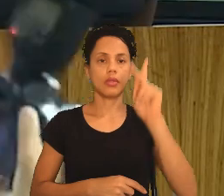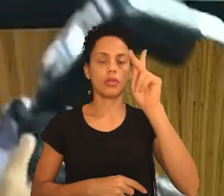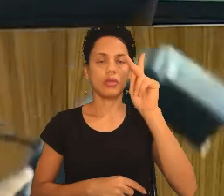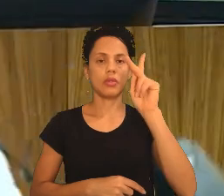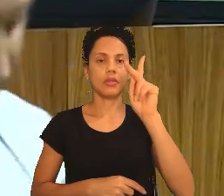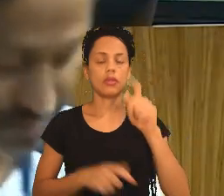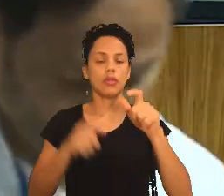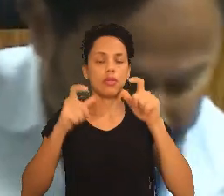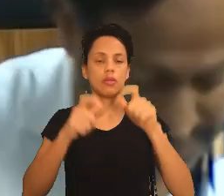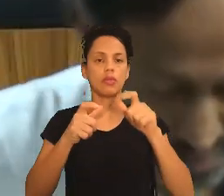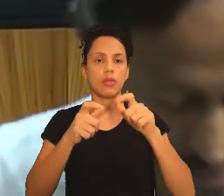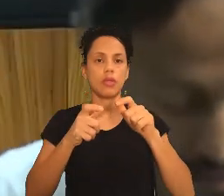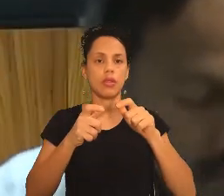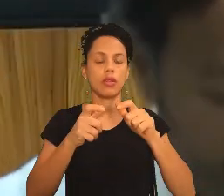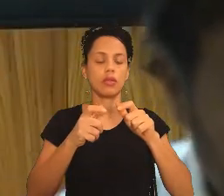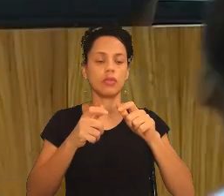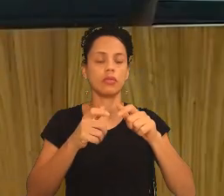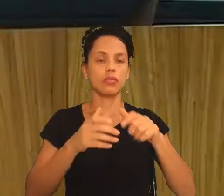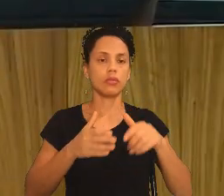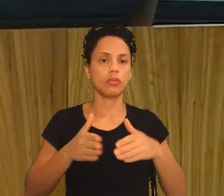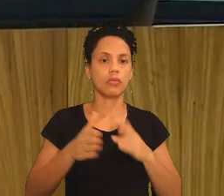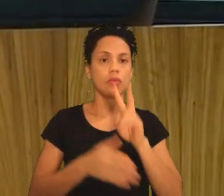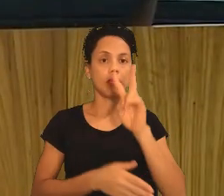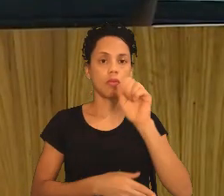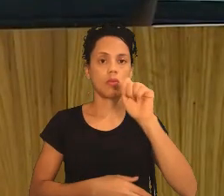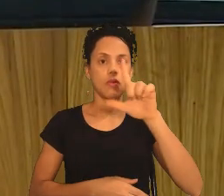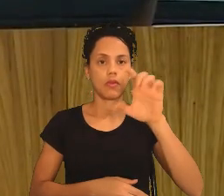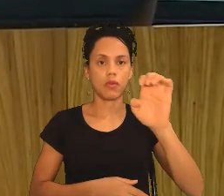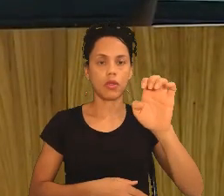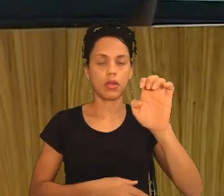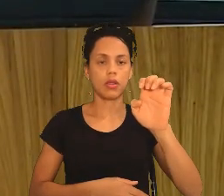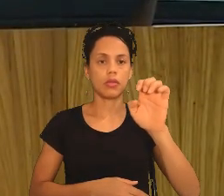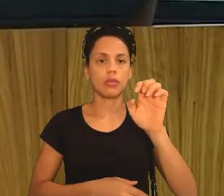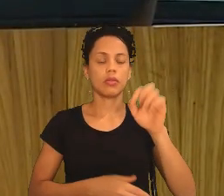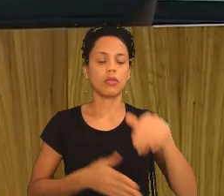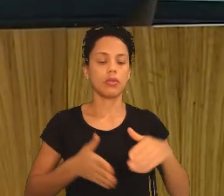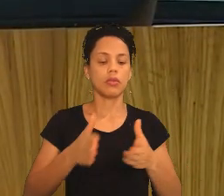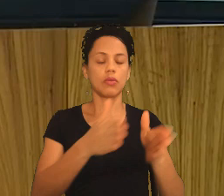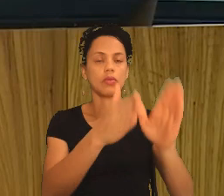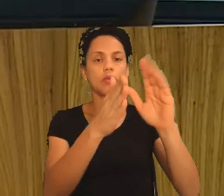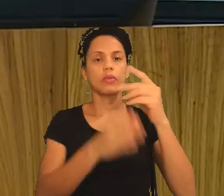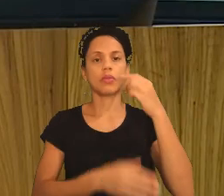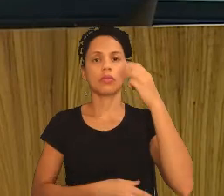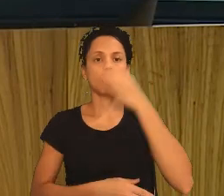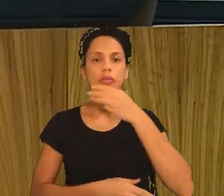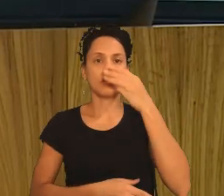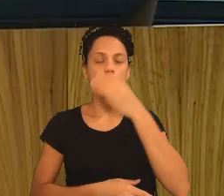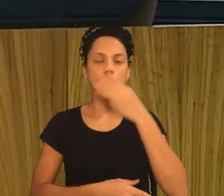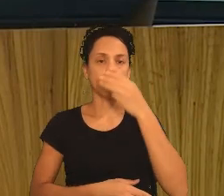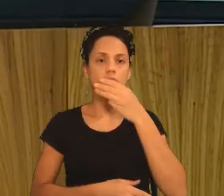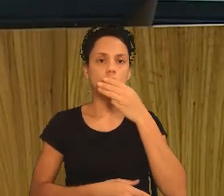primeiro lugar, eu queria dizer que o nosso povo, Krenak, ele é do Vale do Rio Doce,